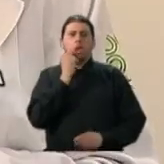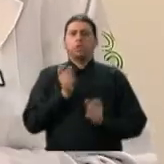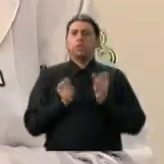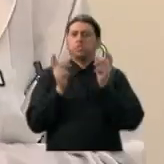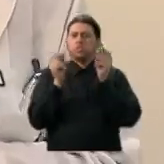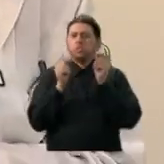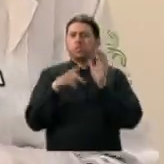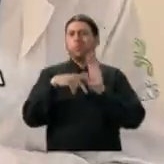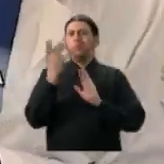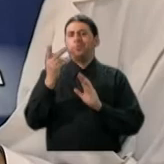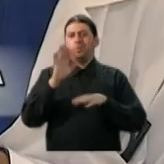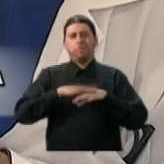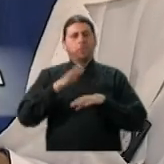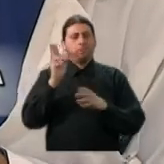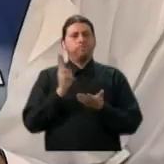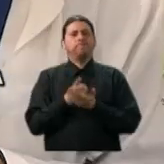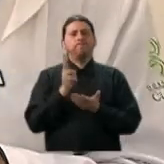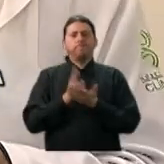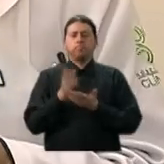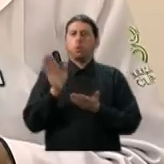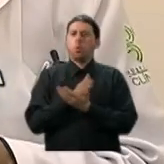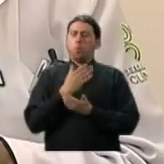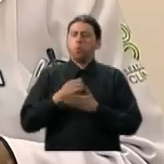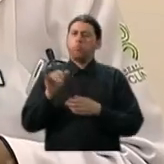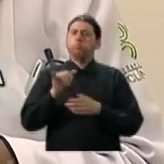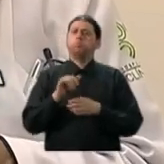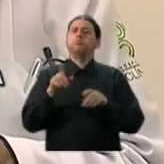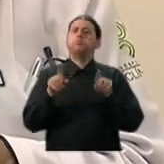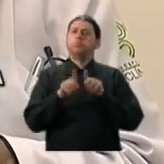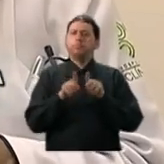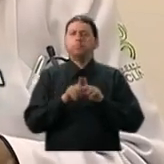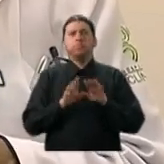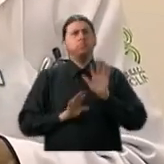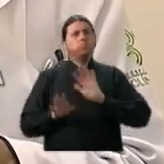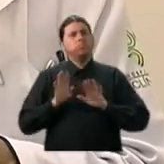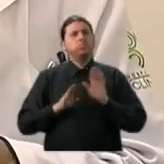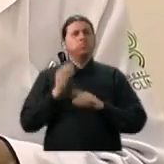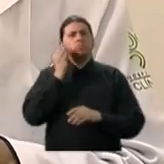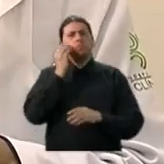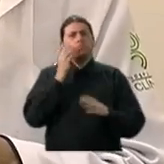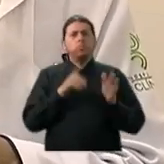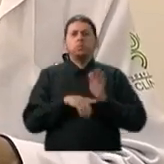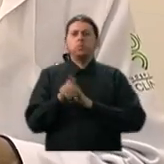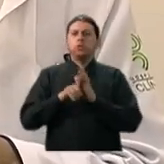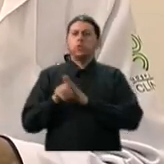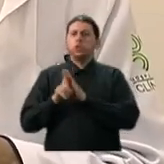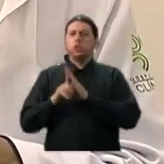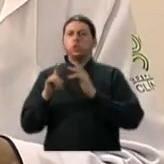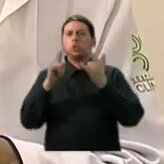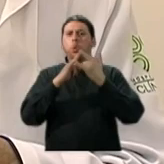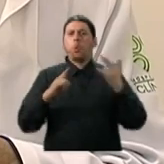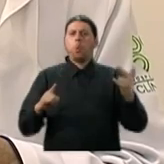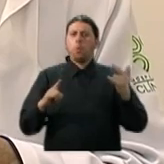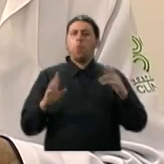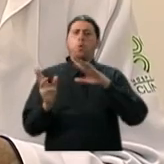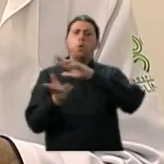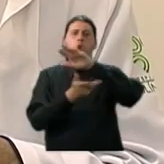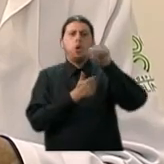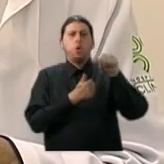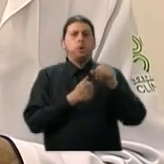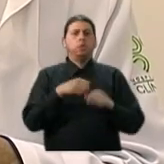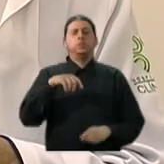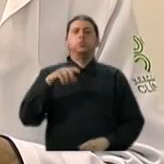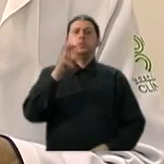mais frequente. E ele, a nível dos dados da Organização Mundial da Saúde, ele leva a vida de 50%